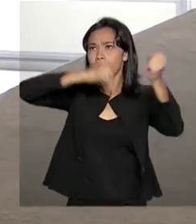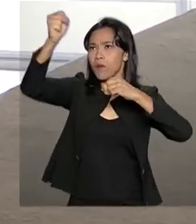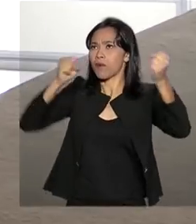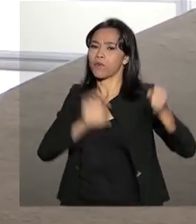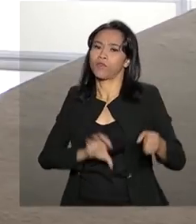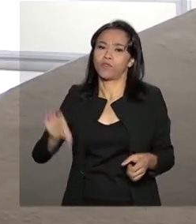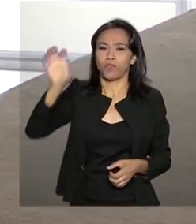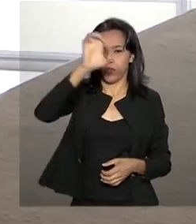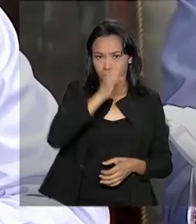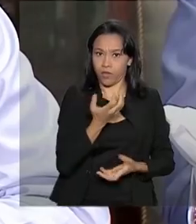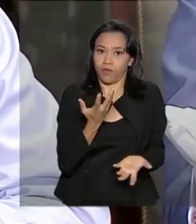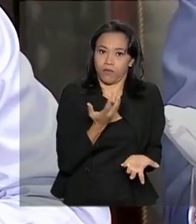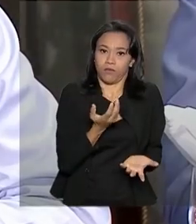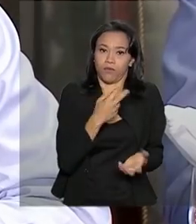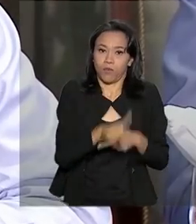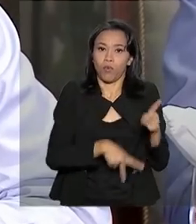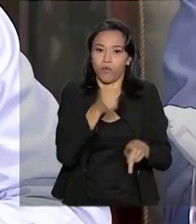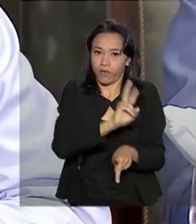ver.